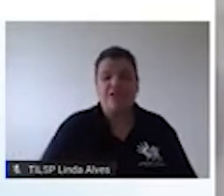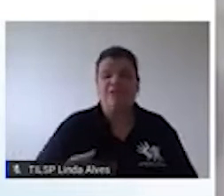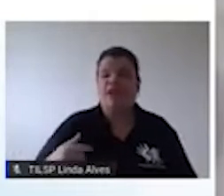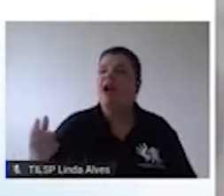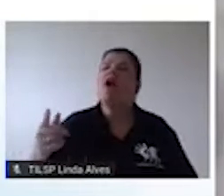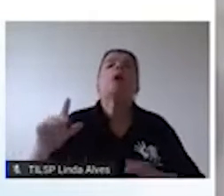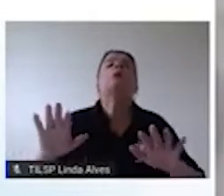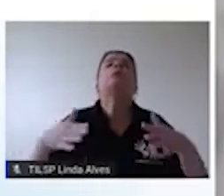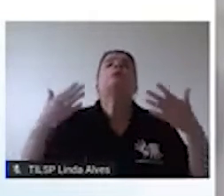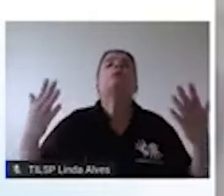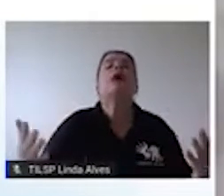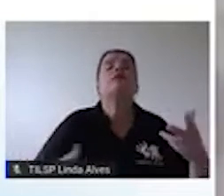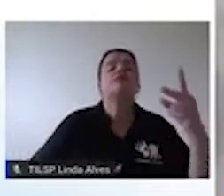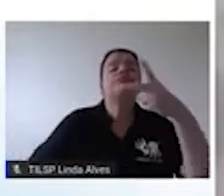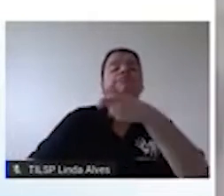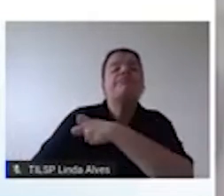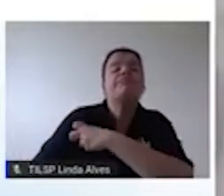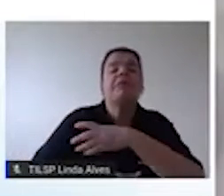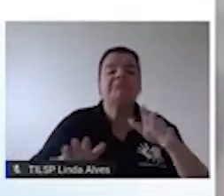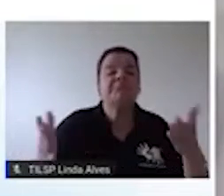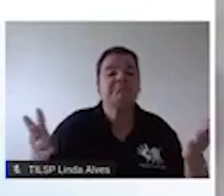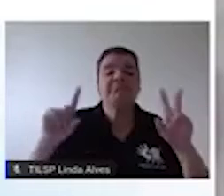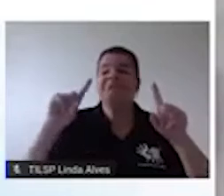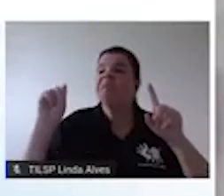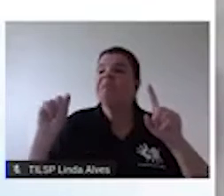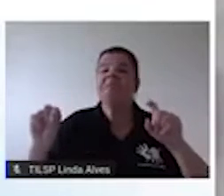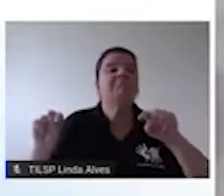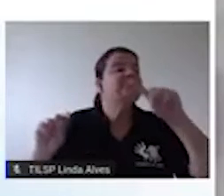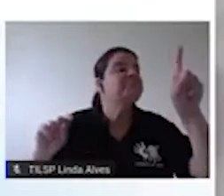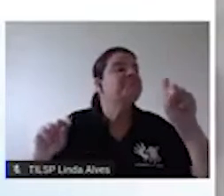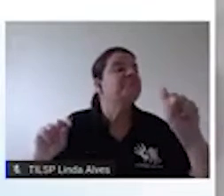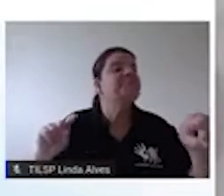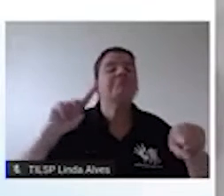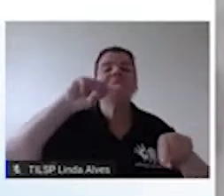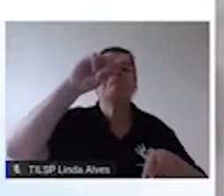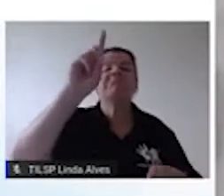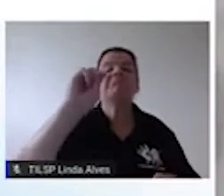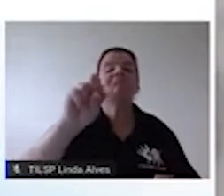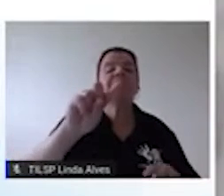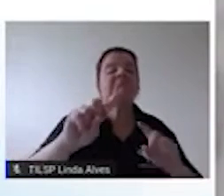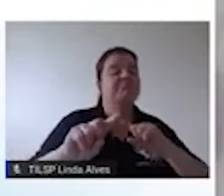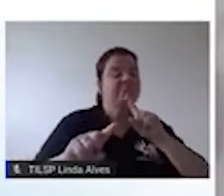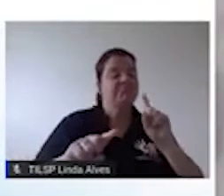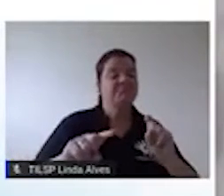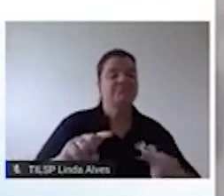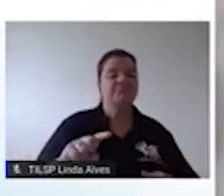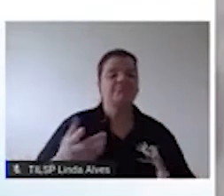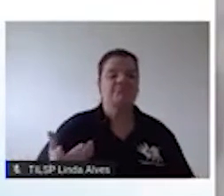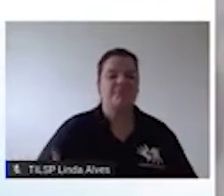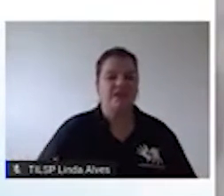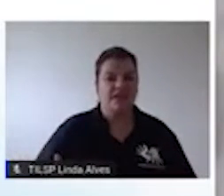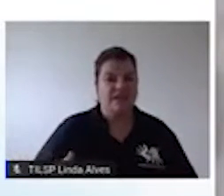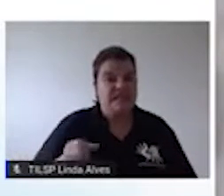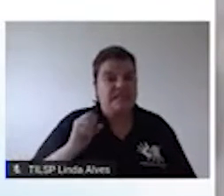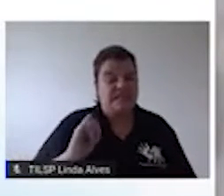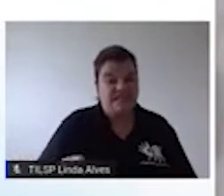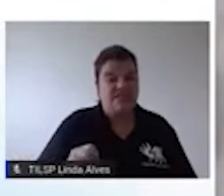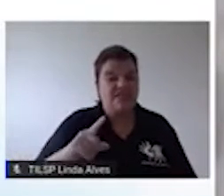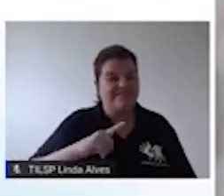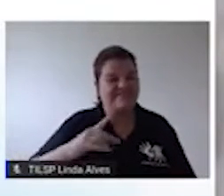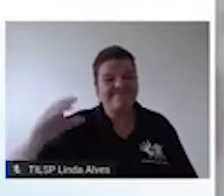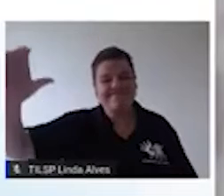pergunta quando vai começar a vacinação? Não é? Não sei. Não é? Eu acredito que, se houver o bom